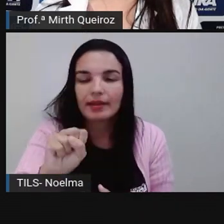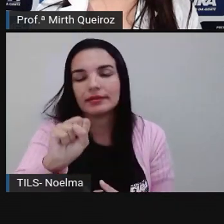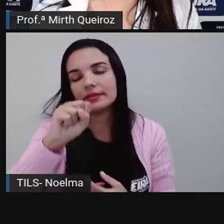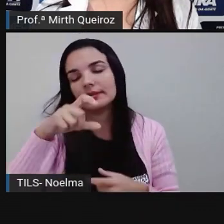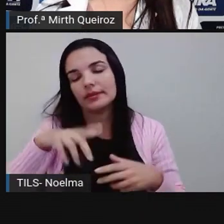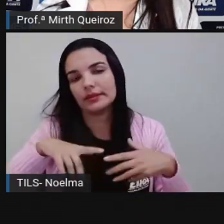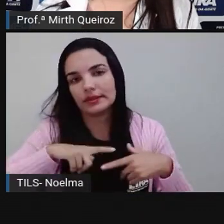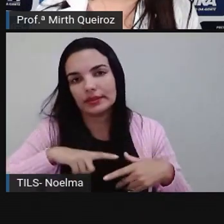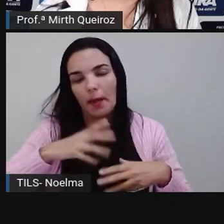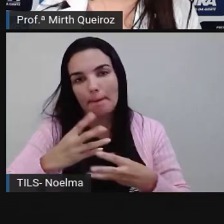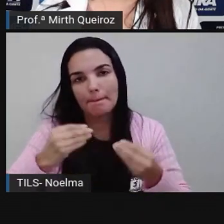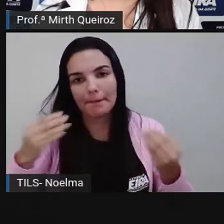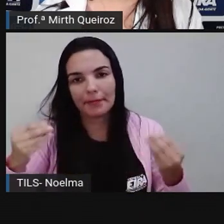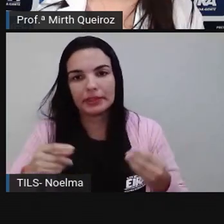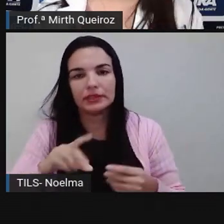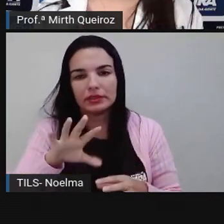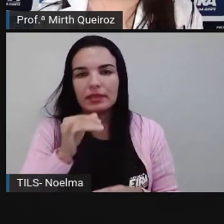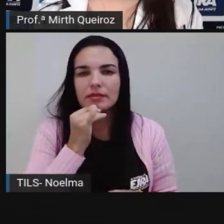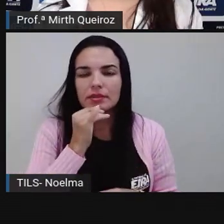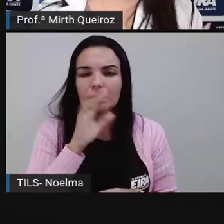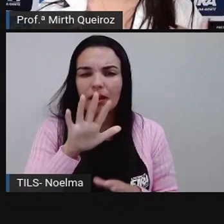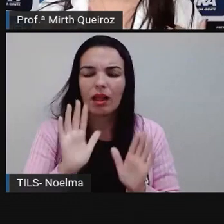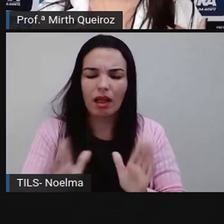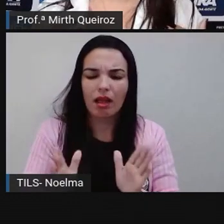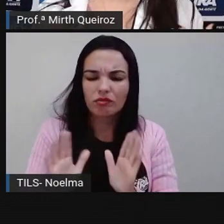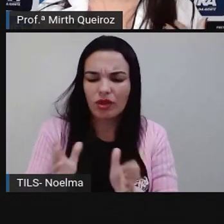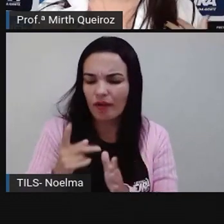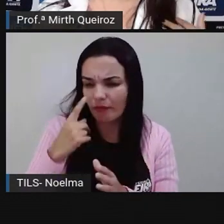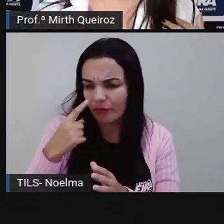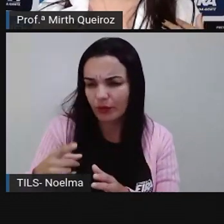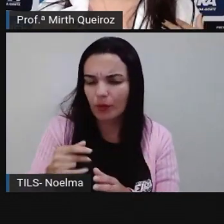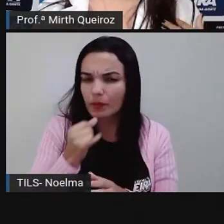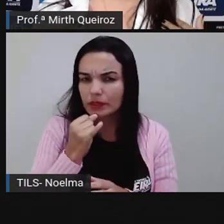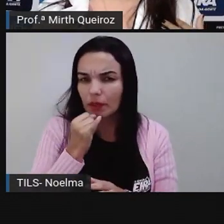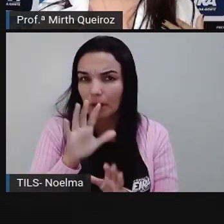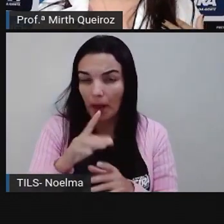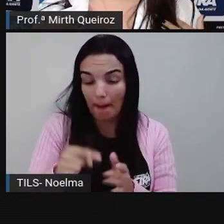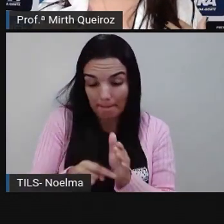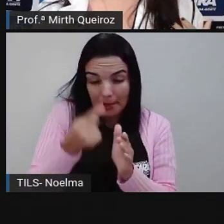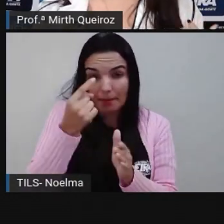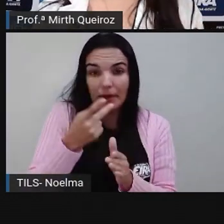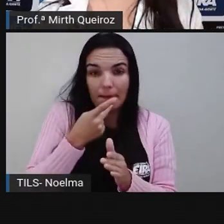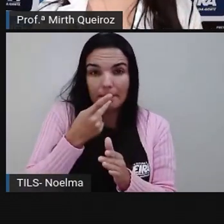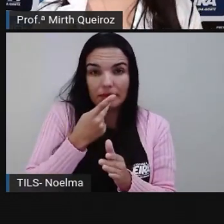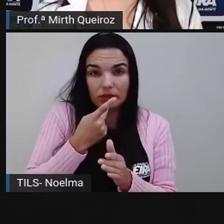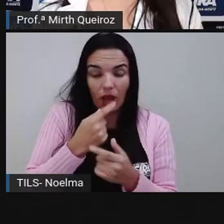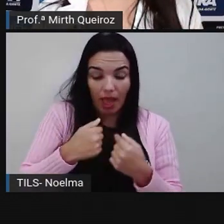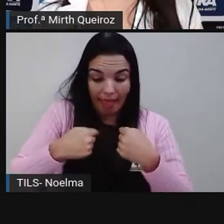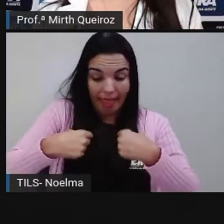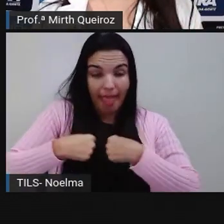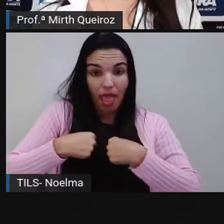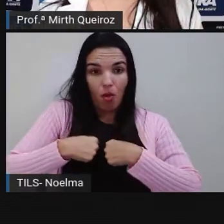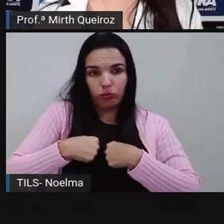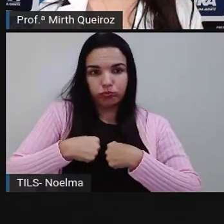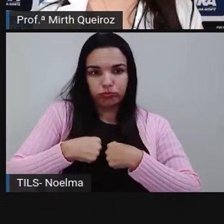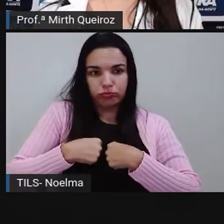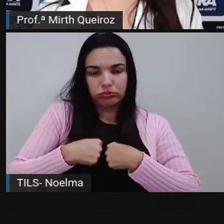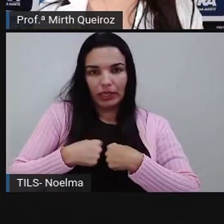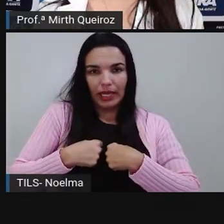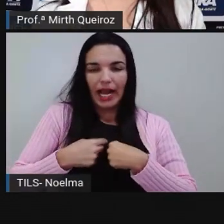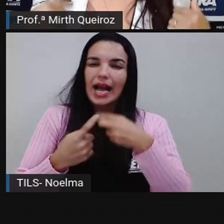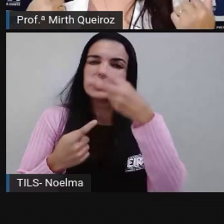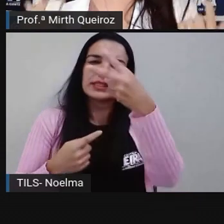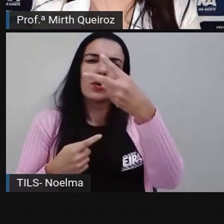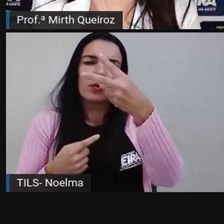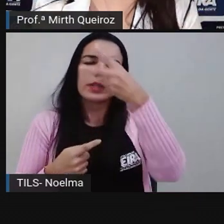primeira pessoa é quem fala. Eu falo, nós falamos. É a primeira pessoa. A segunda pessoa